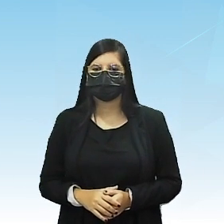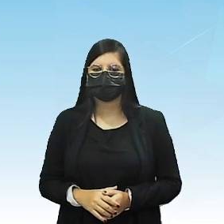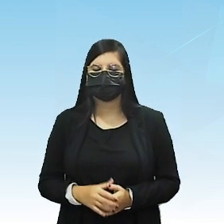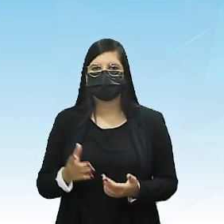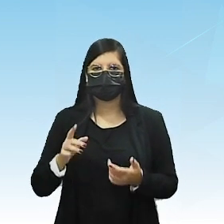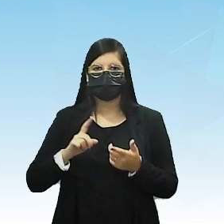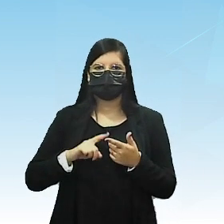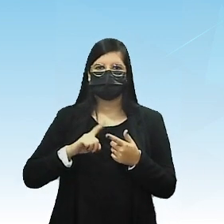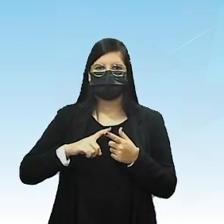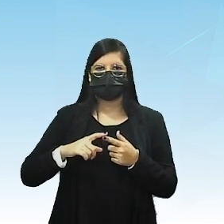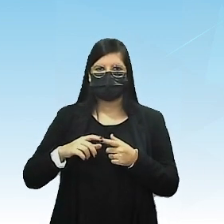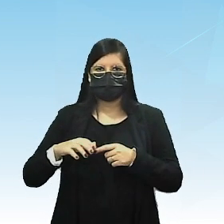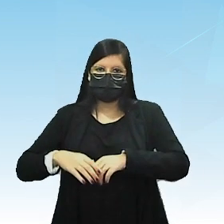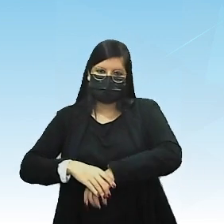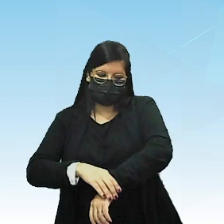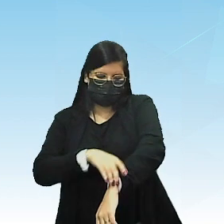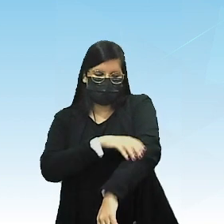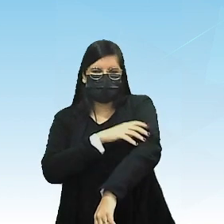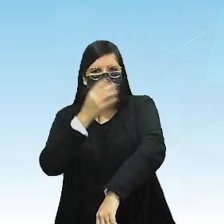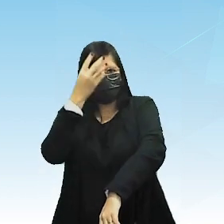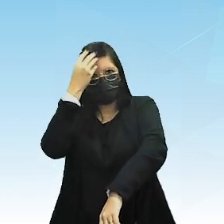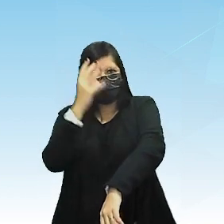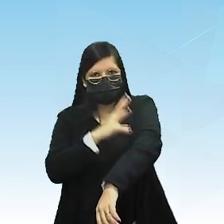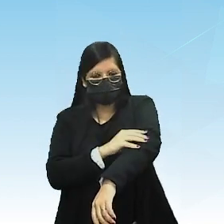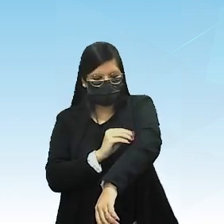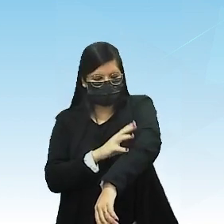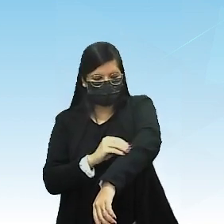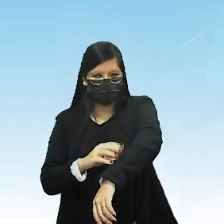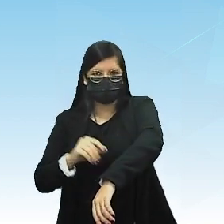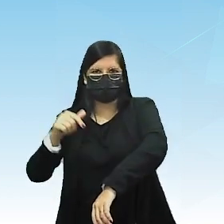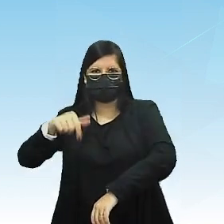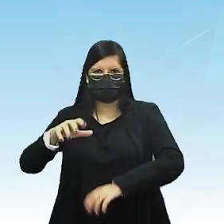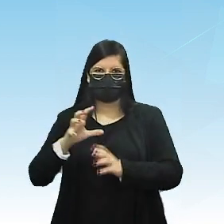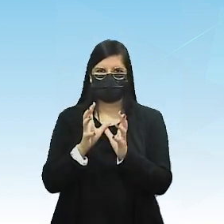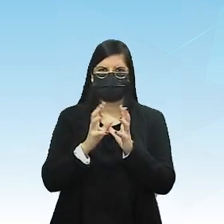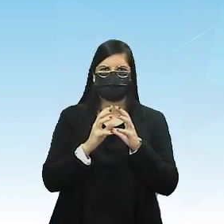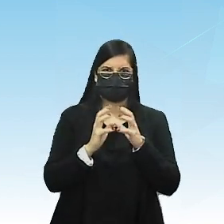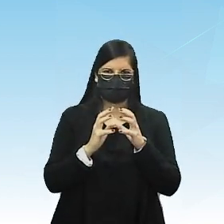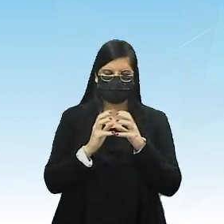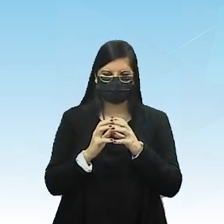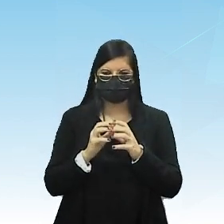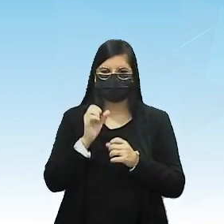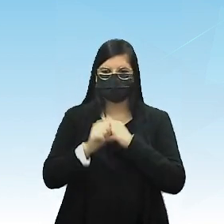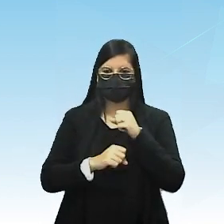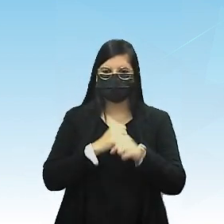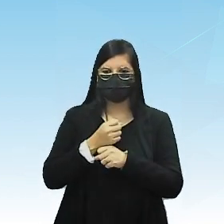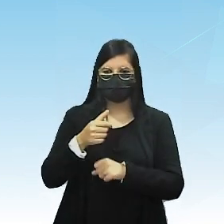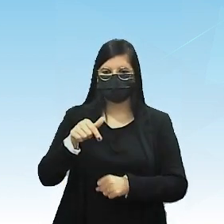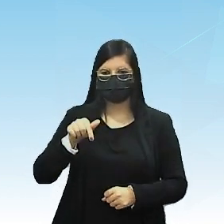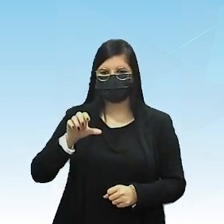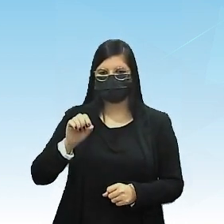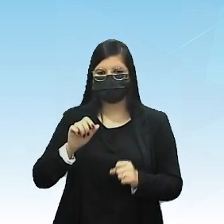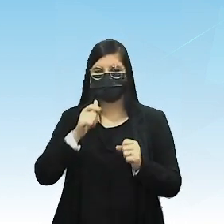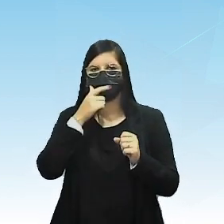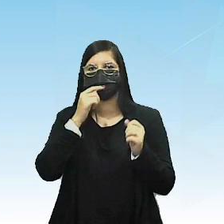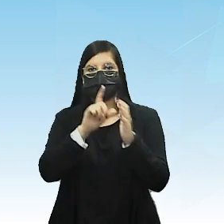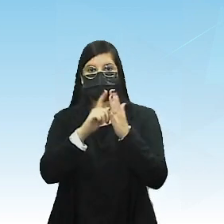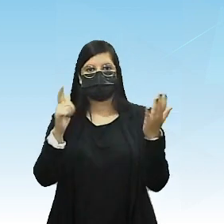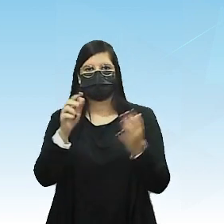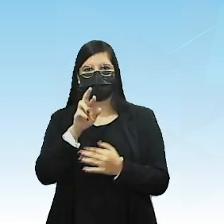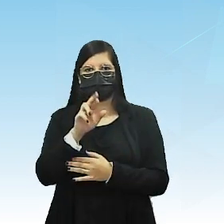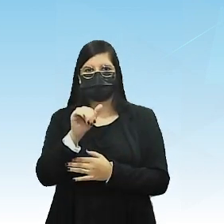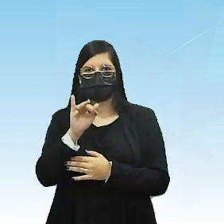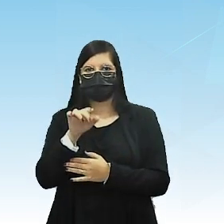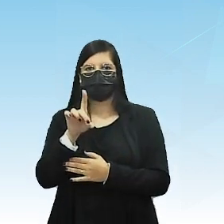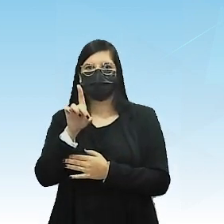E a nossa famosa perna cabeluda, que é daqui de Recife. Na década de 70, o jornalista Raimundo Carreiro